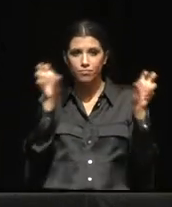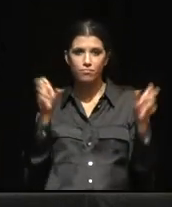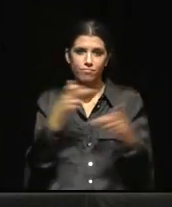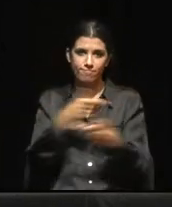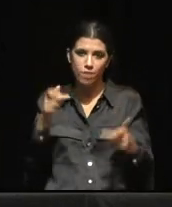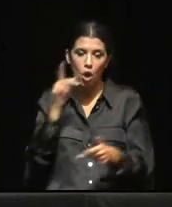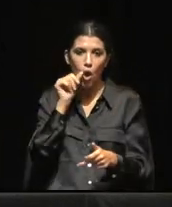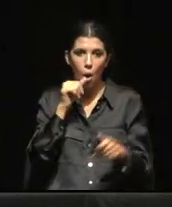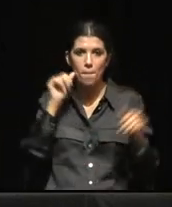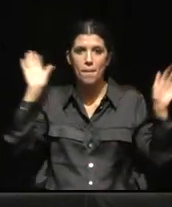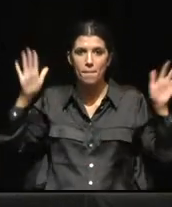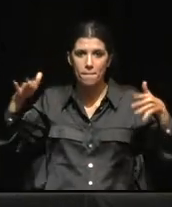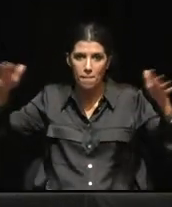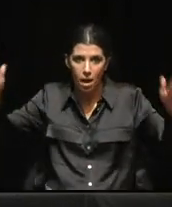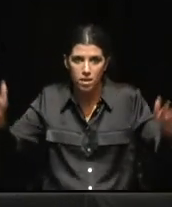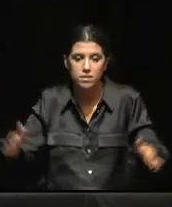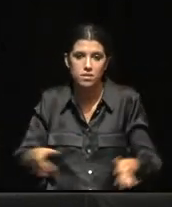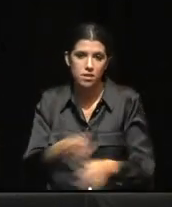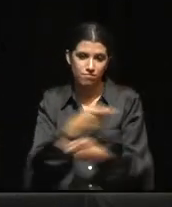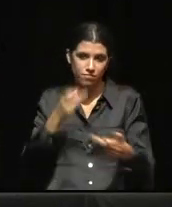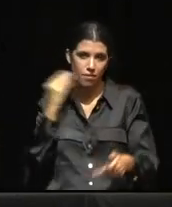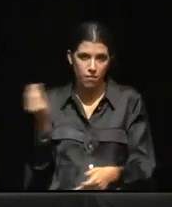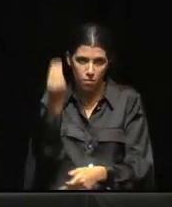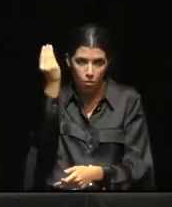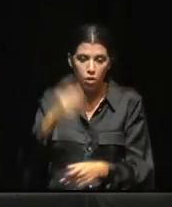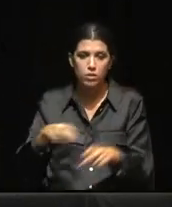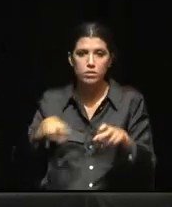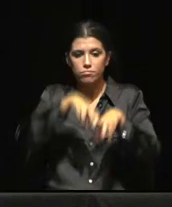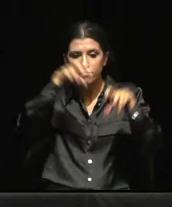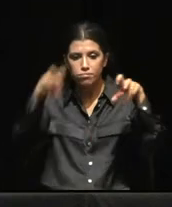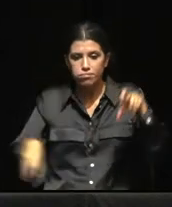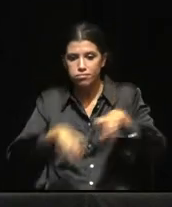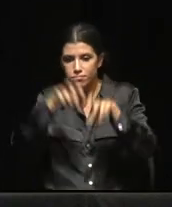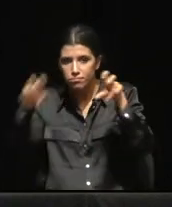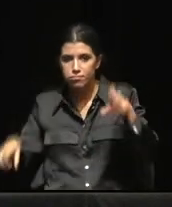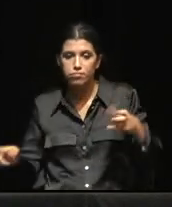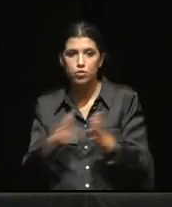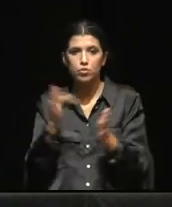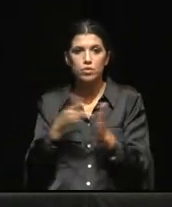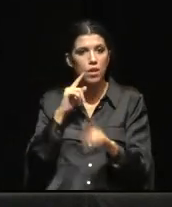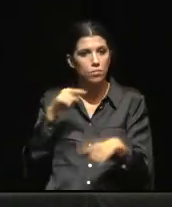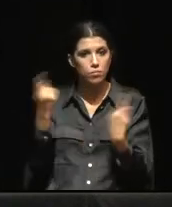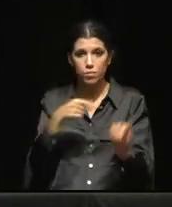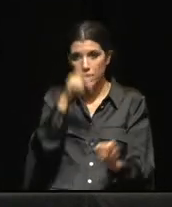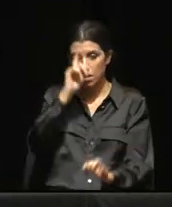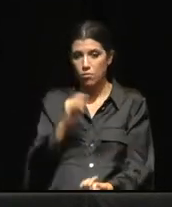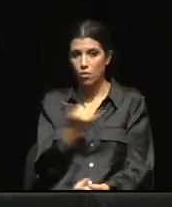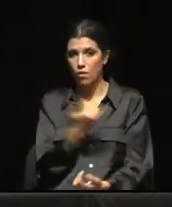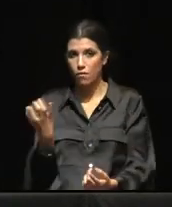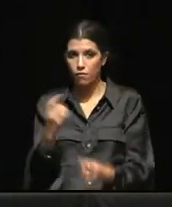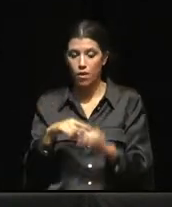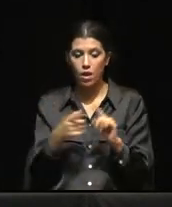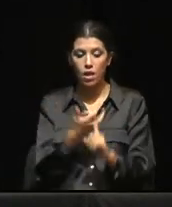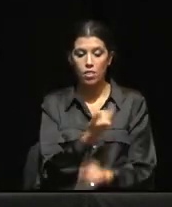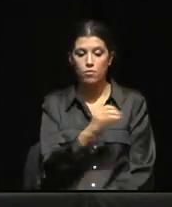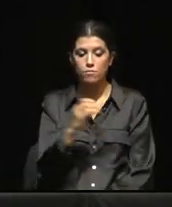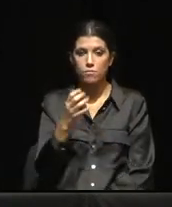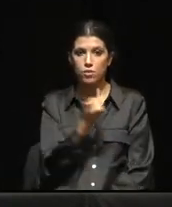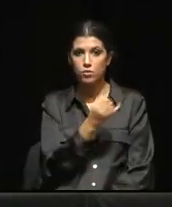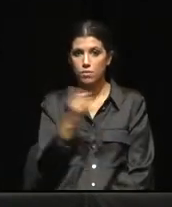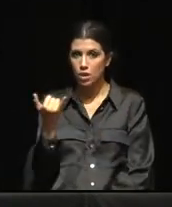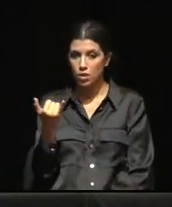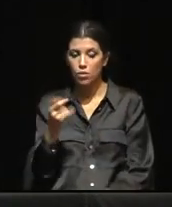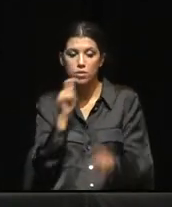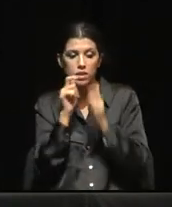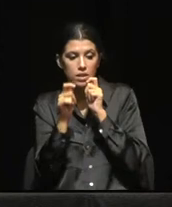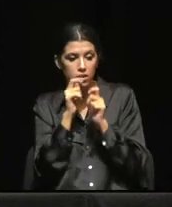conhecido teve uma carreira com milhares de saltos com o jornal público a lembrar que em 2012 quando uma entrevista a Mário